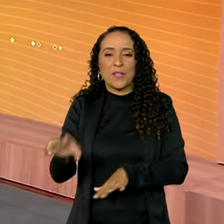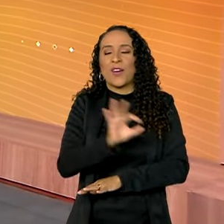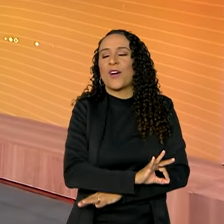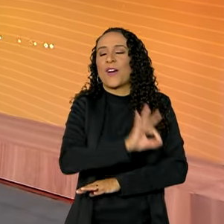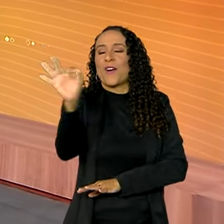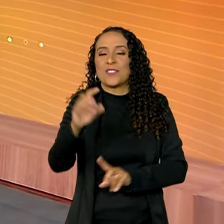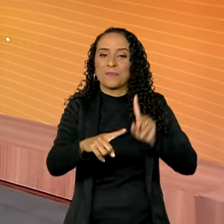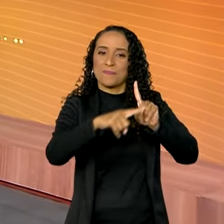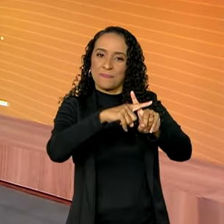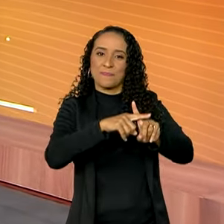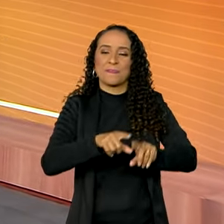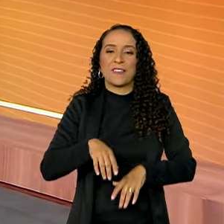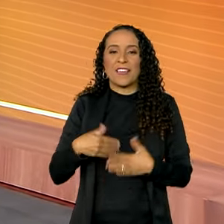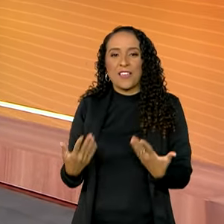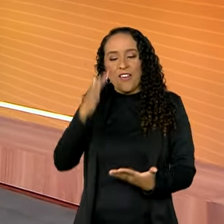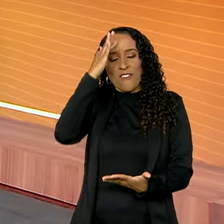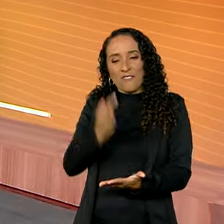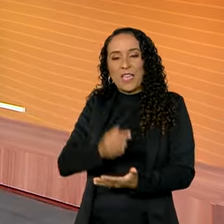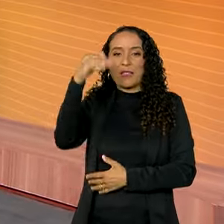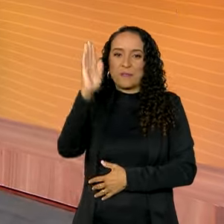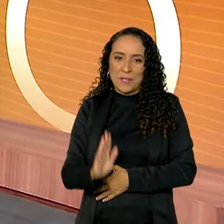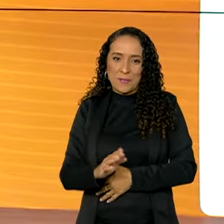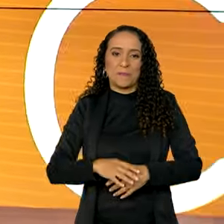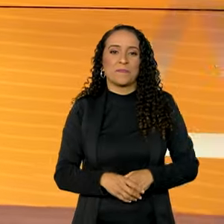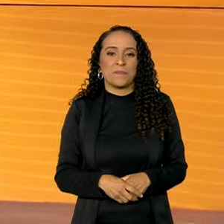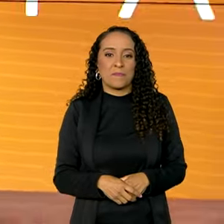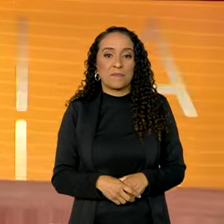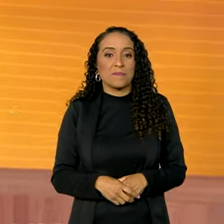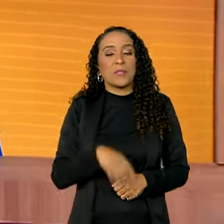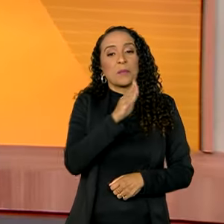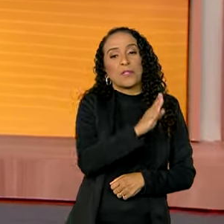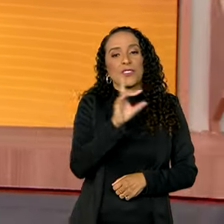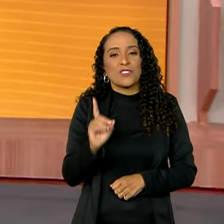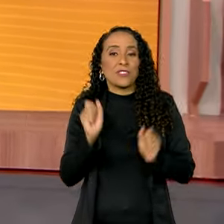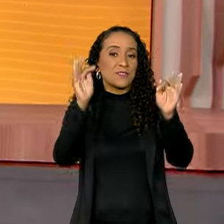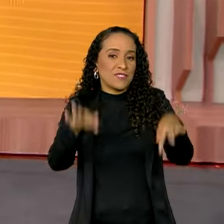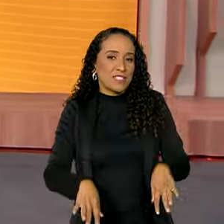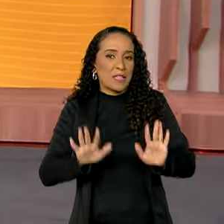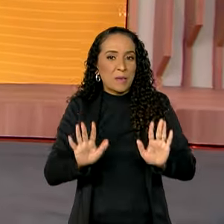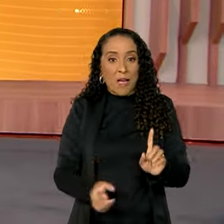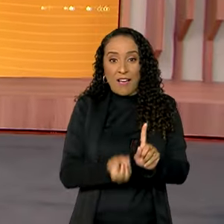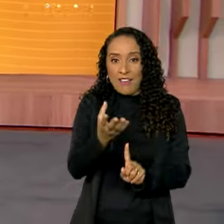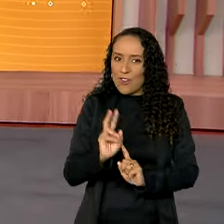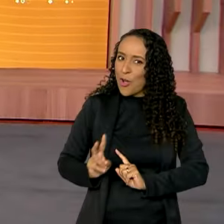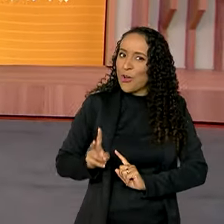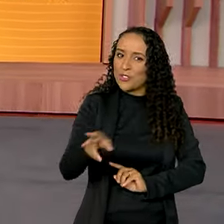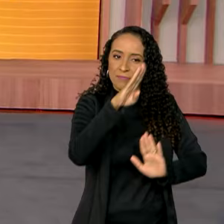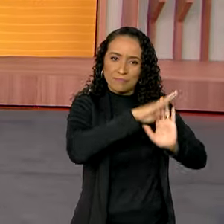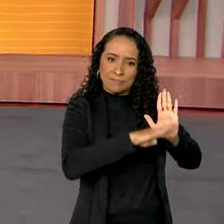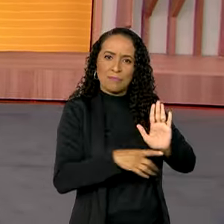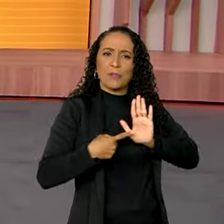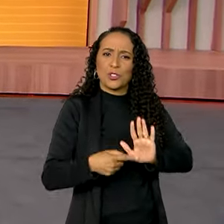semana com otimismo e muita fé no Brasil. E o Brasil em Dia fica por aqui, mas o Canal Gov segue com a